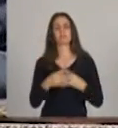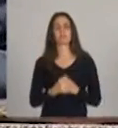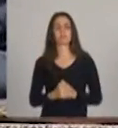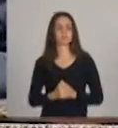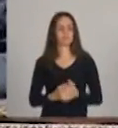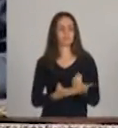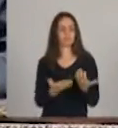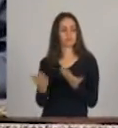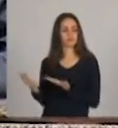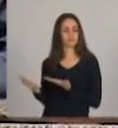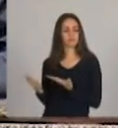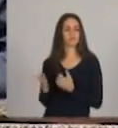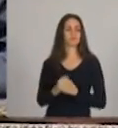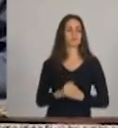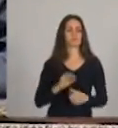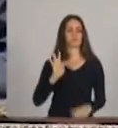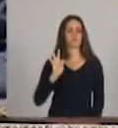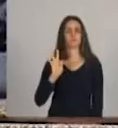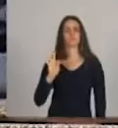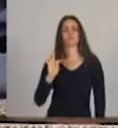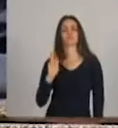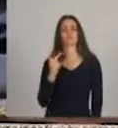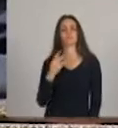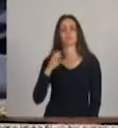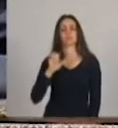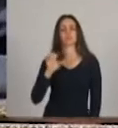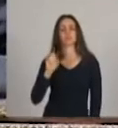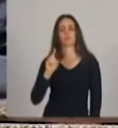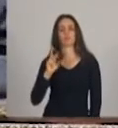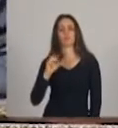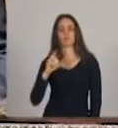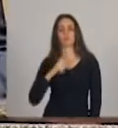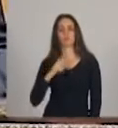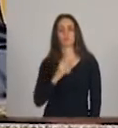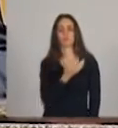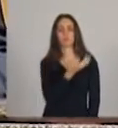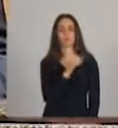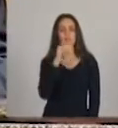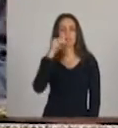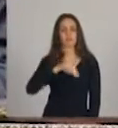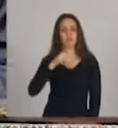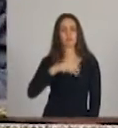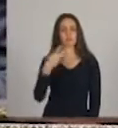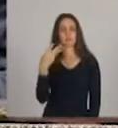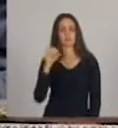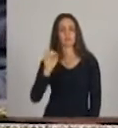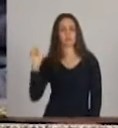Com a palavra o deputado Teodorico Ferraz por 10 minutos e 30 segundos.